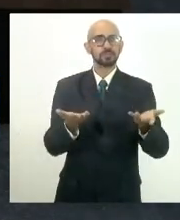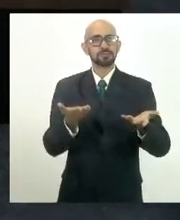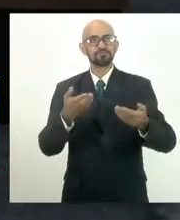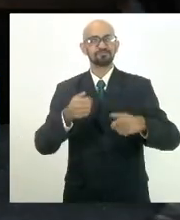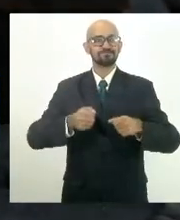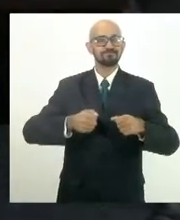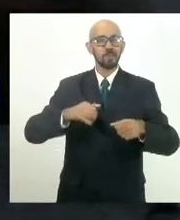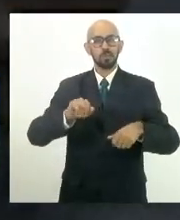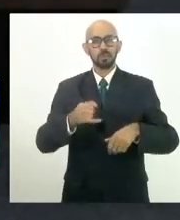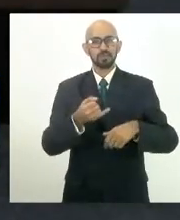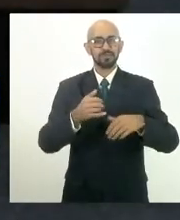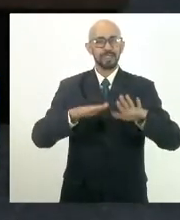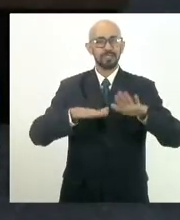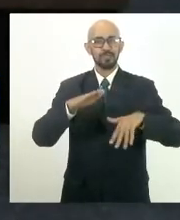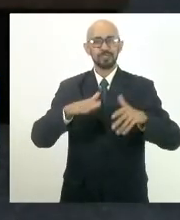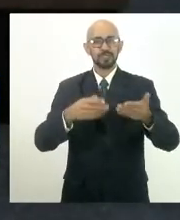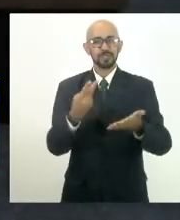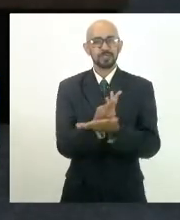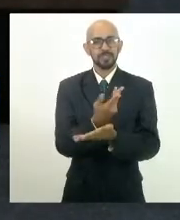de